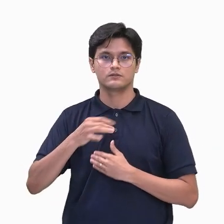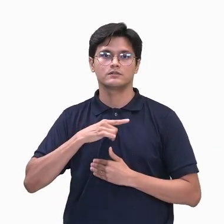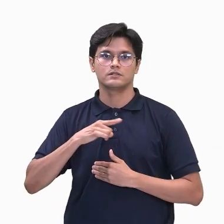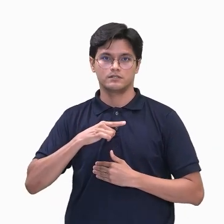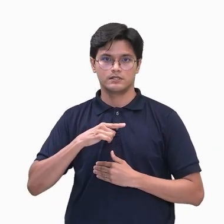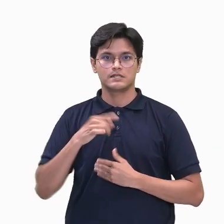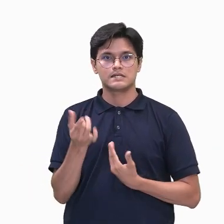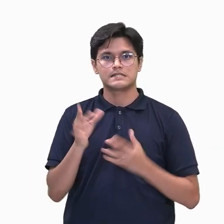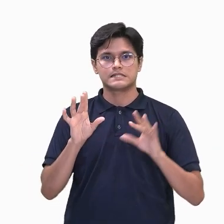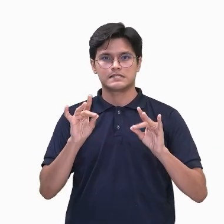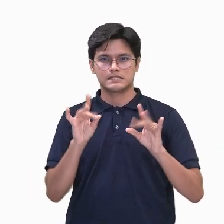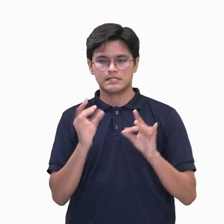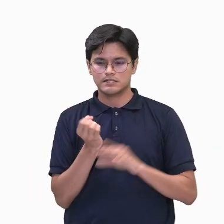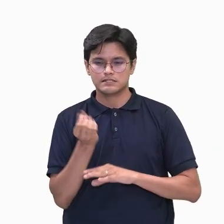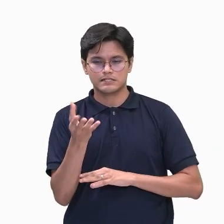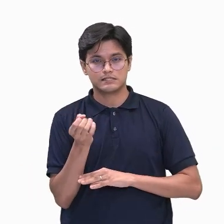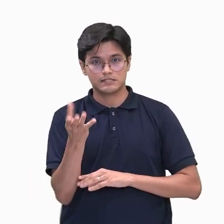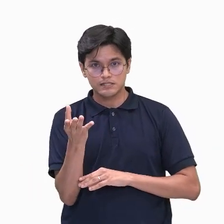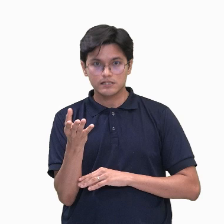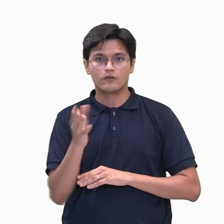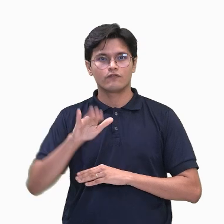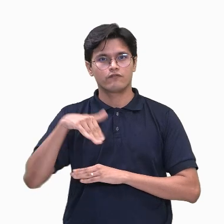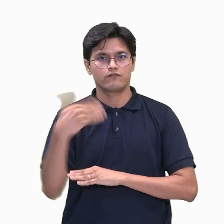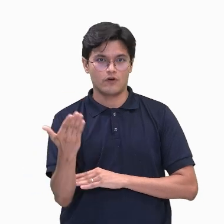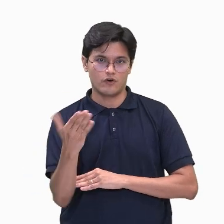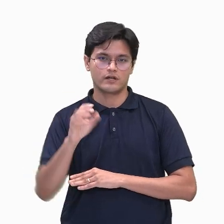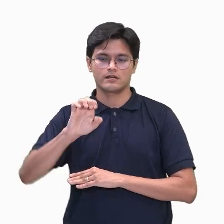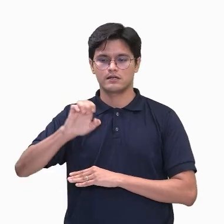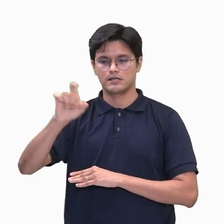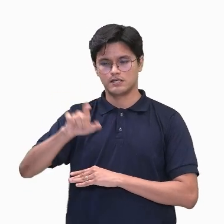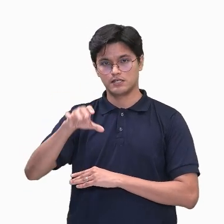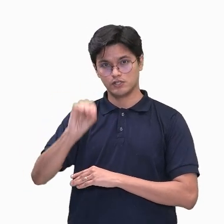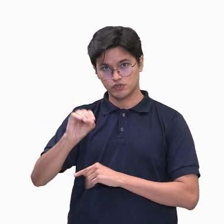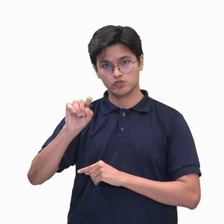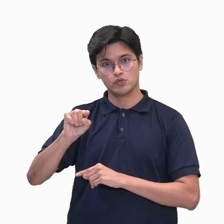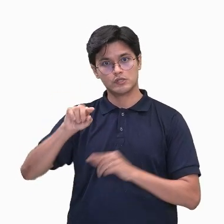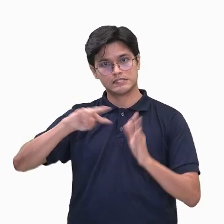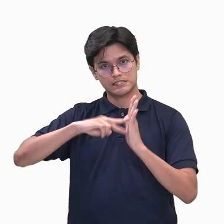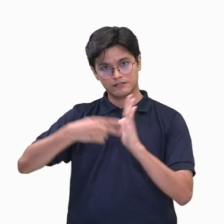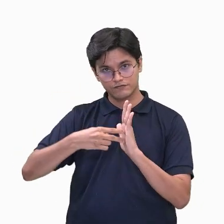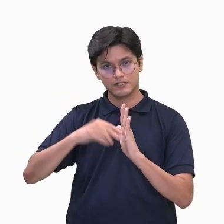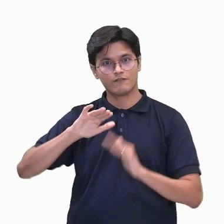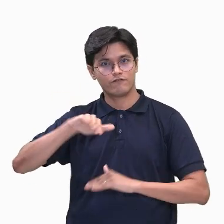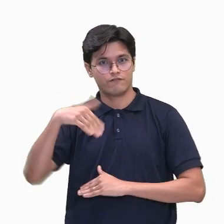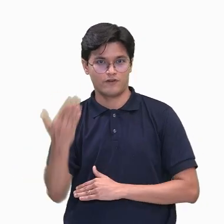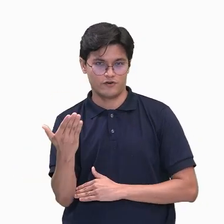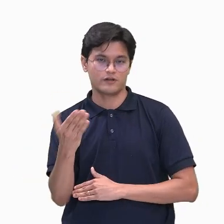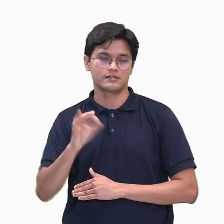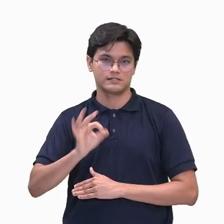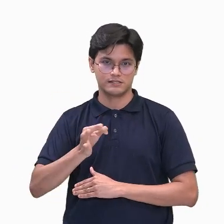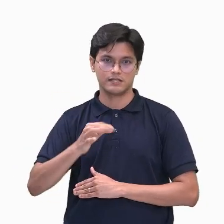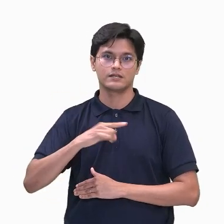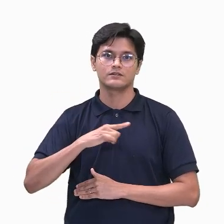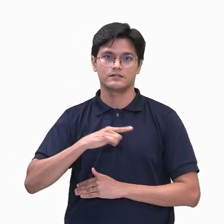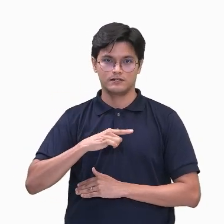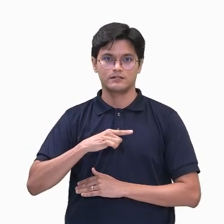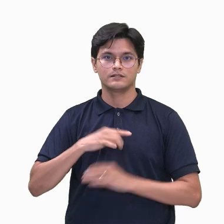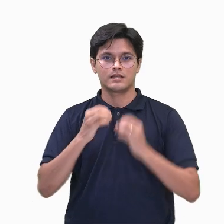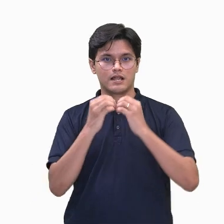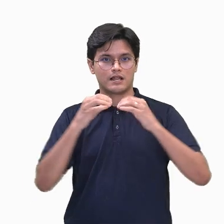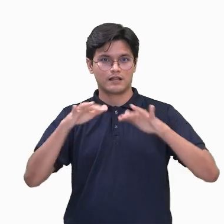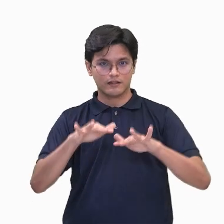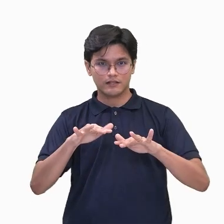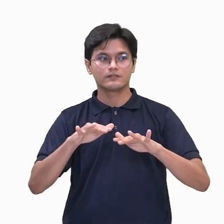nome diz, aí, exo quer dizer fora, tá? Então, são glândulas que vão ter essa secreção externa.